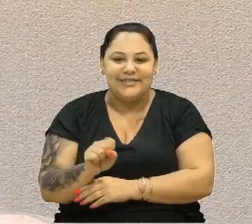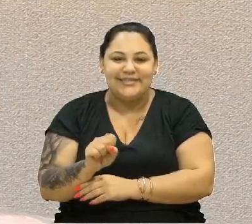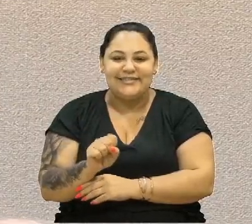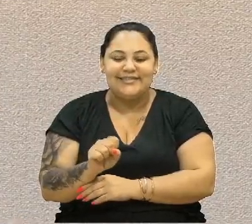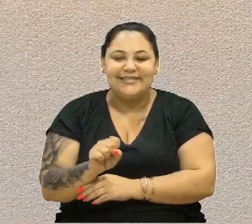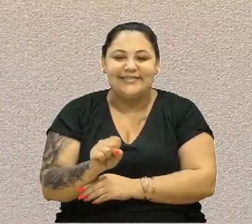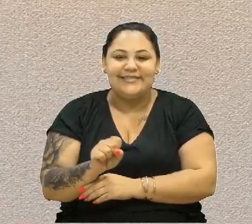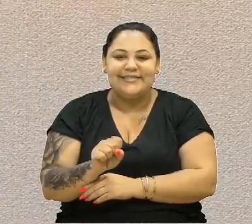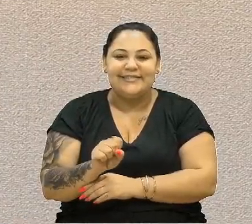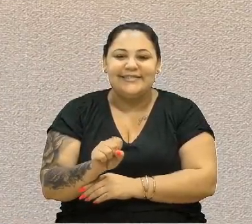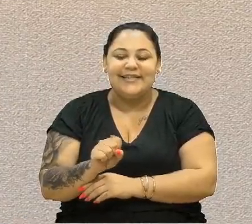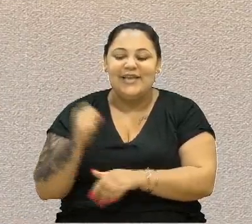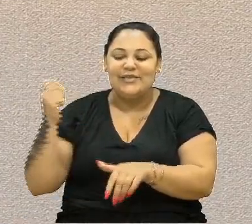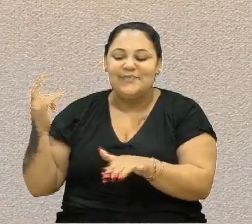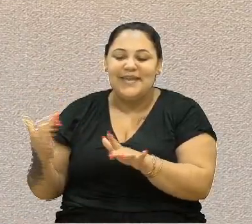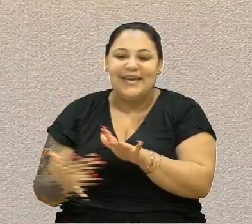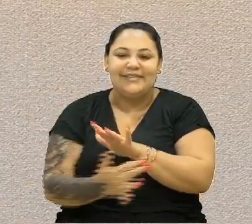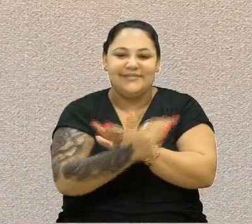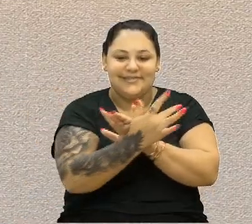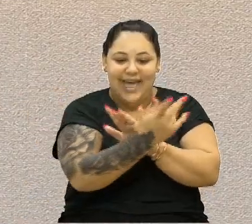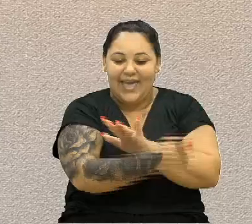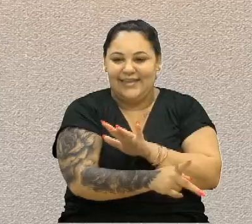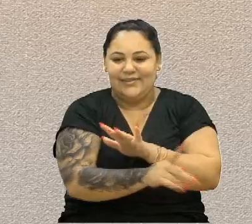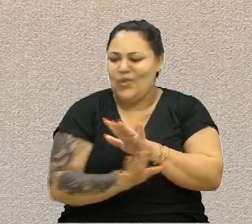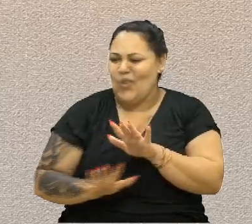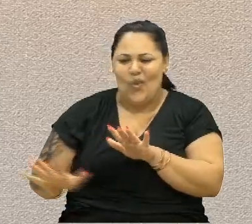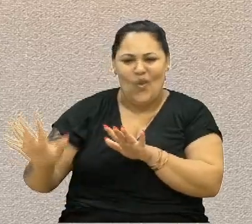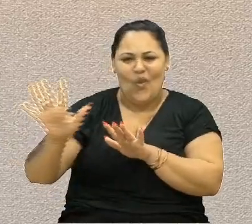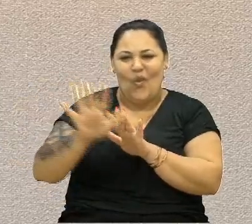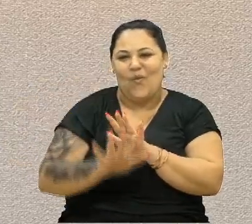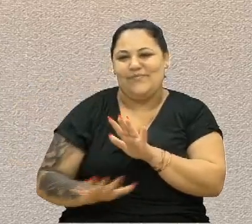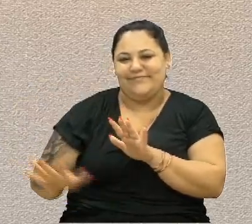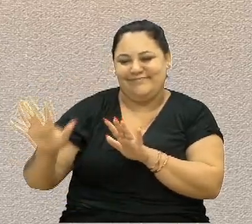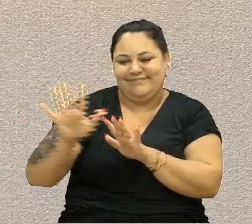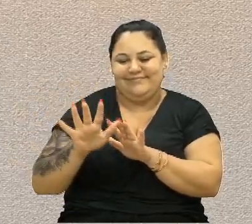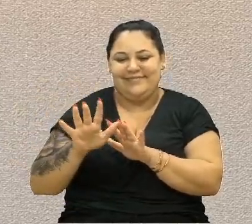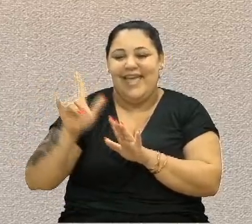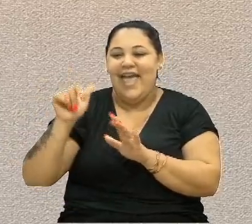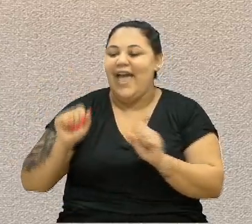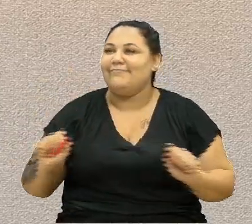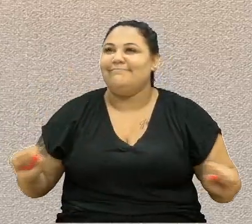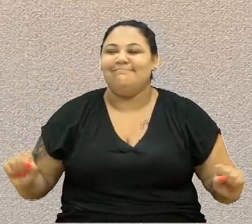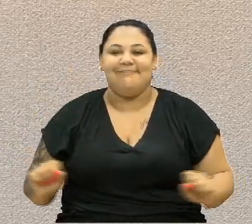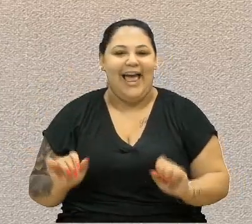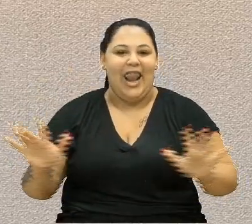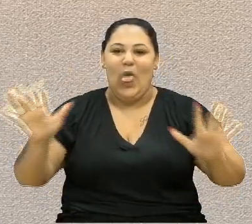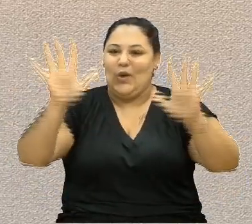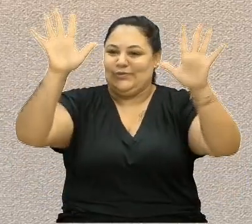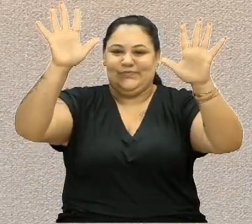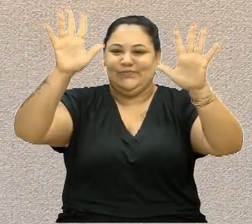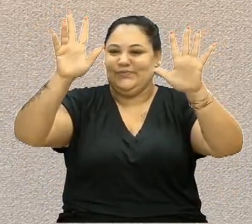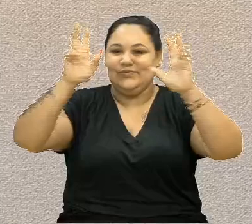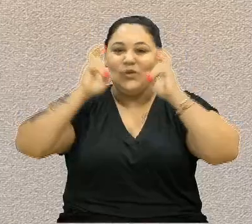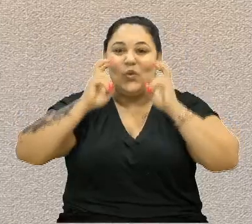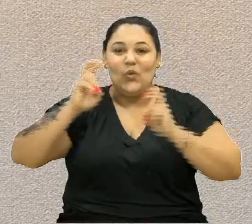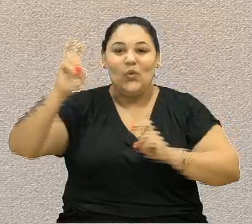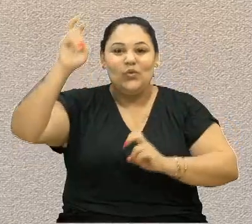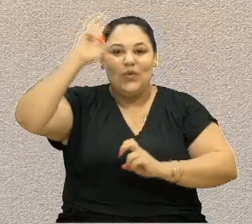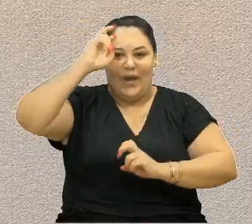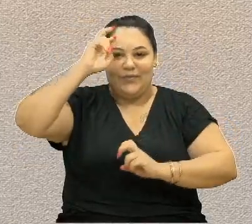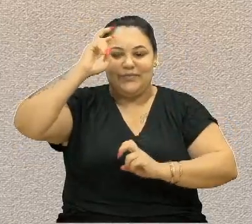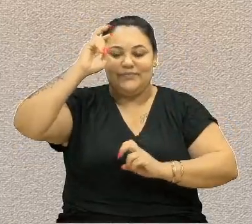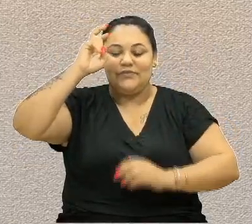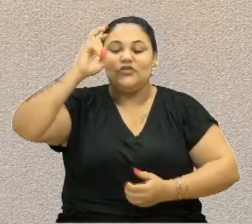e os migrantes contemporâneos. Então, é uma riqueza cultural que nós temos, está aqui